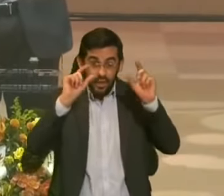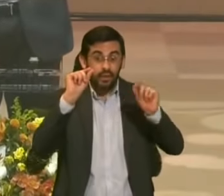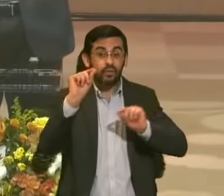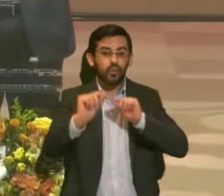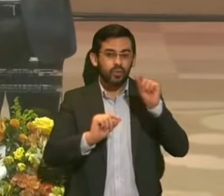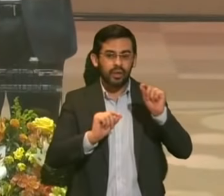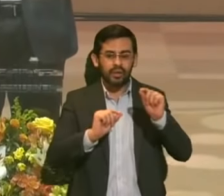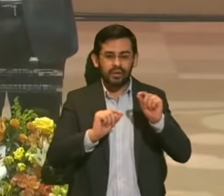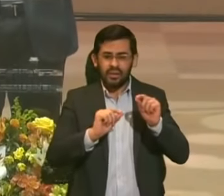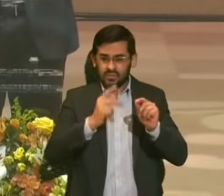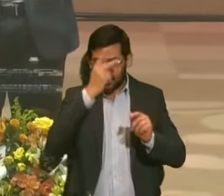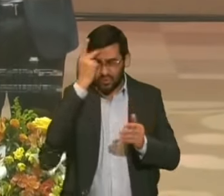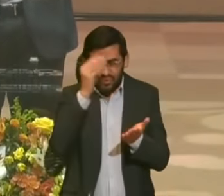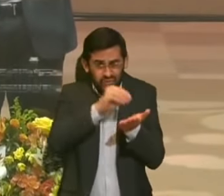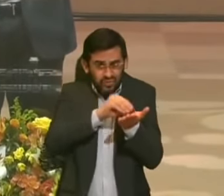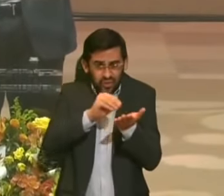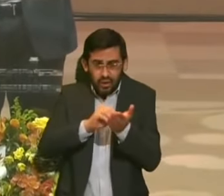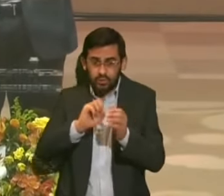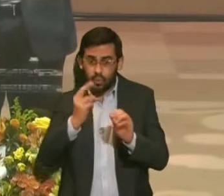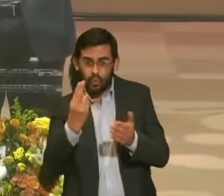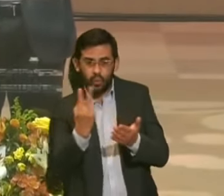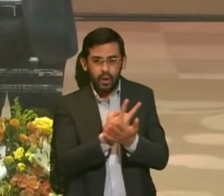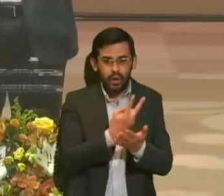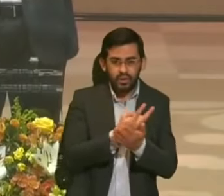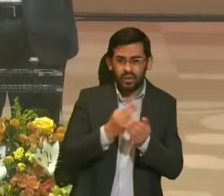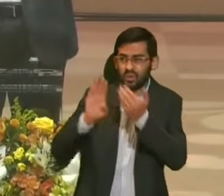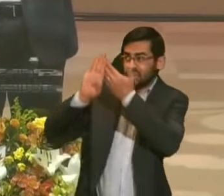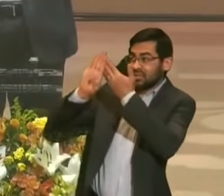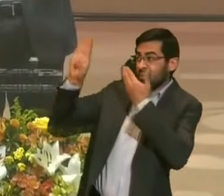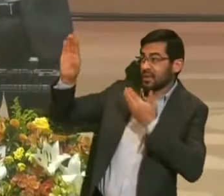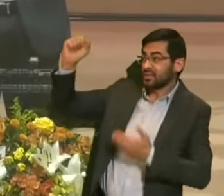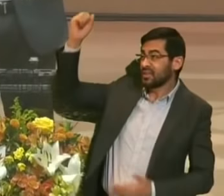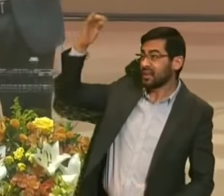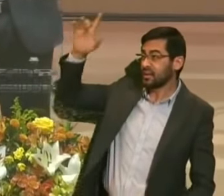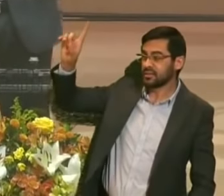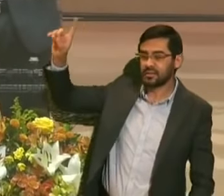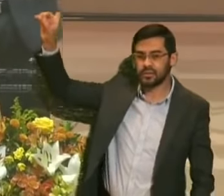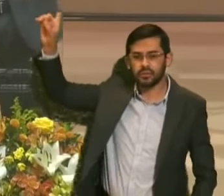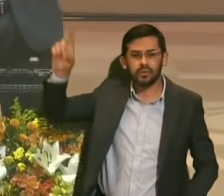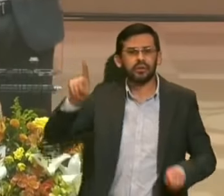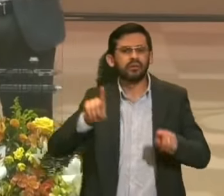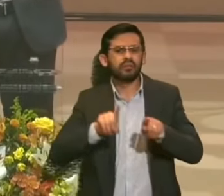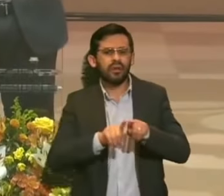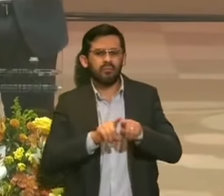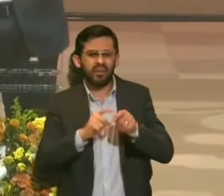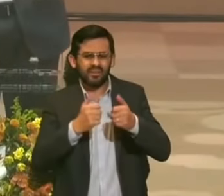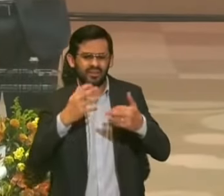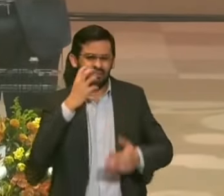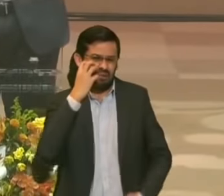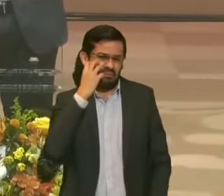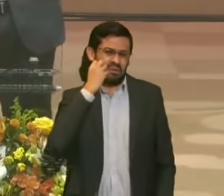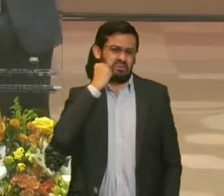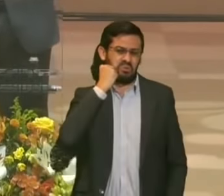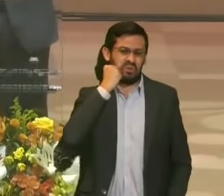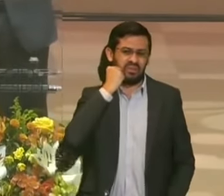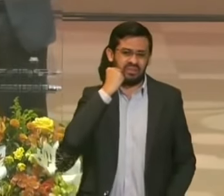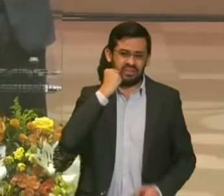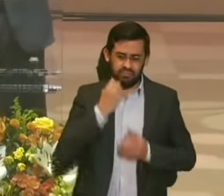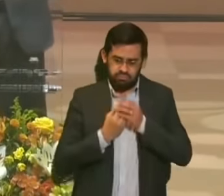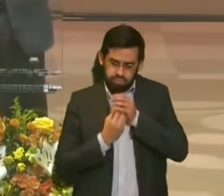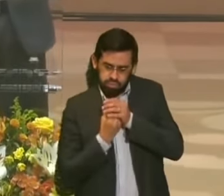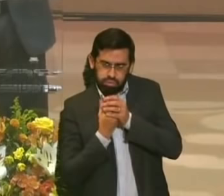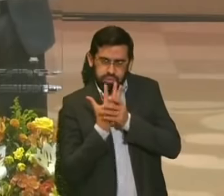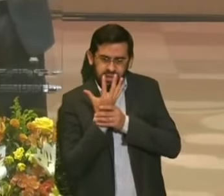seja faltoso, separando-se da graça de Deus, nem haja alguma raiz de amargura que brotando